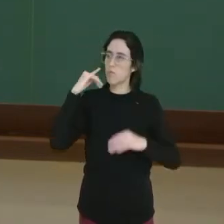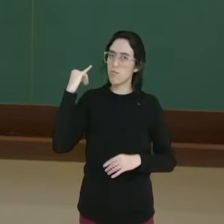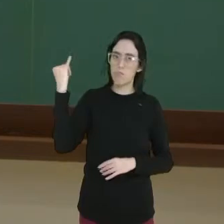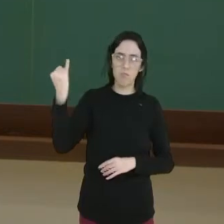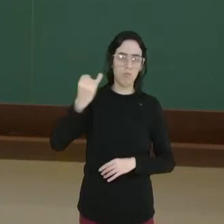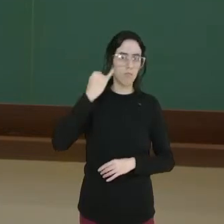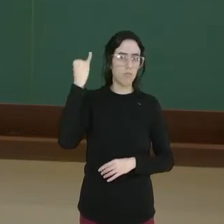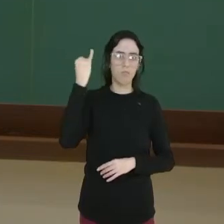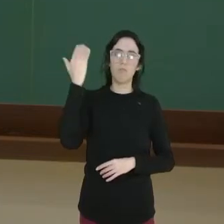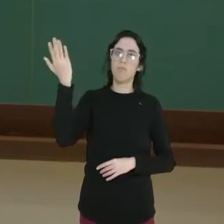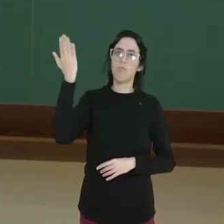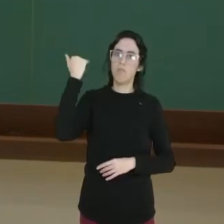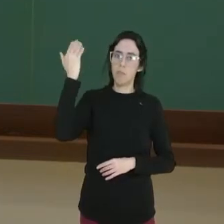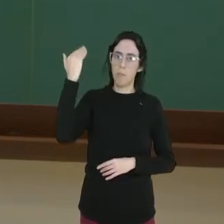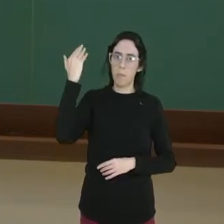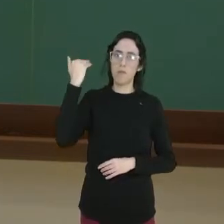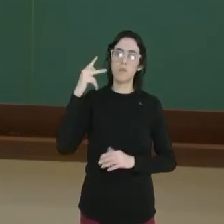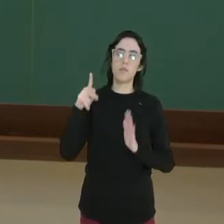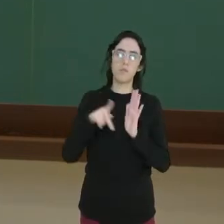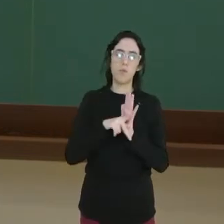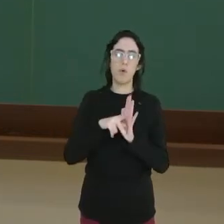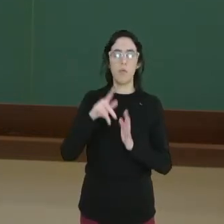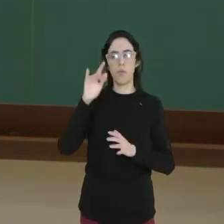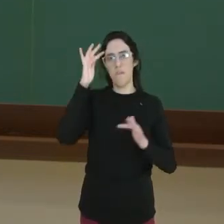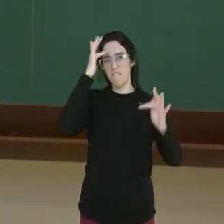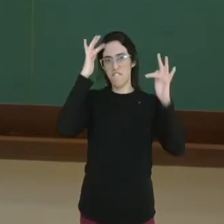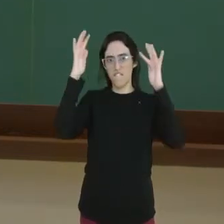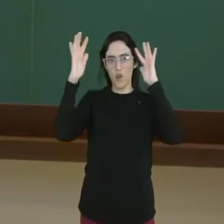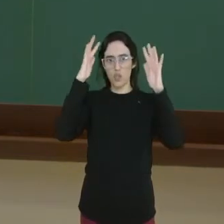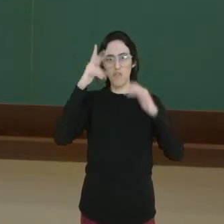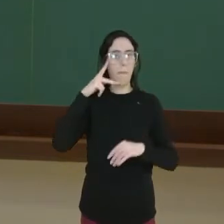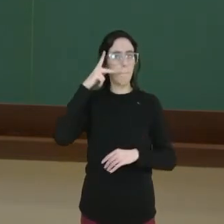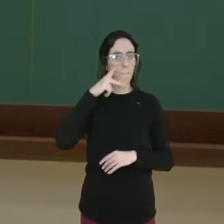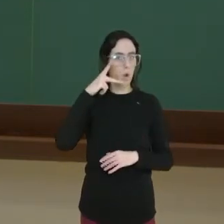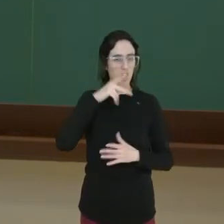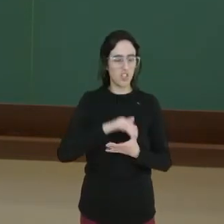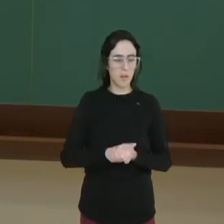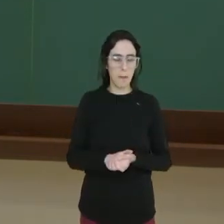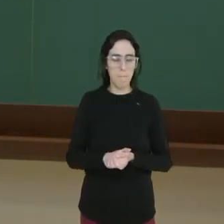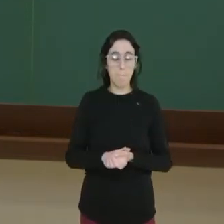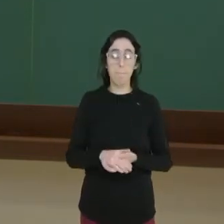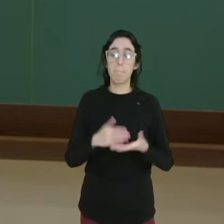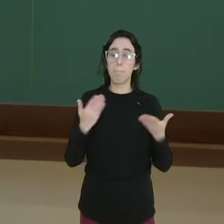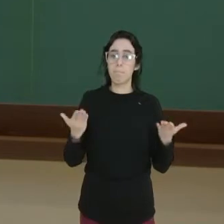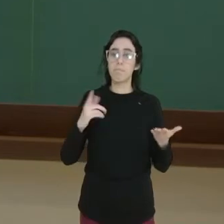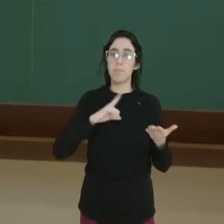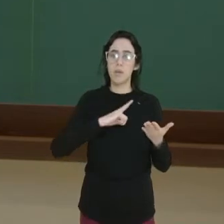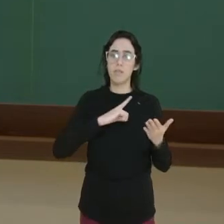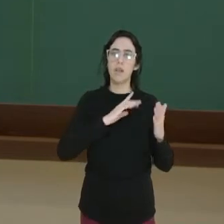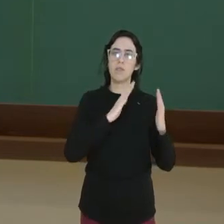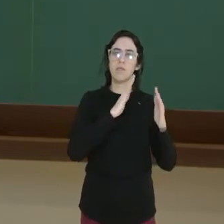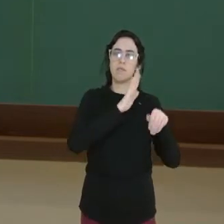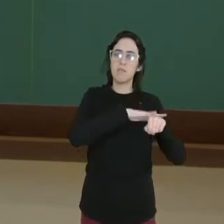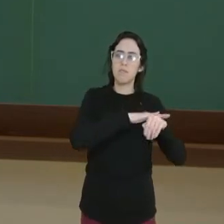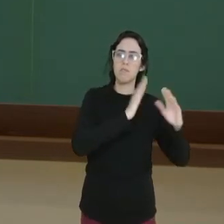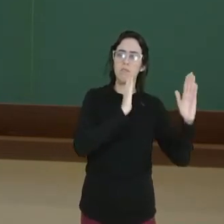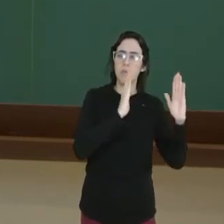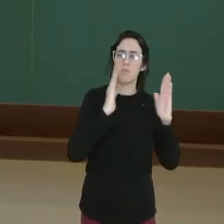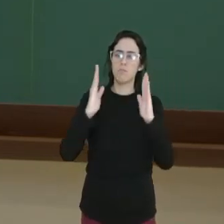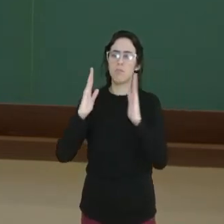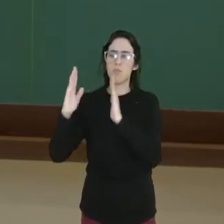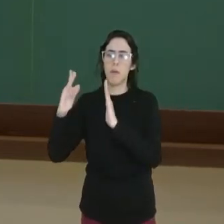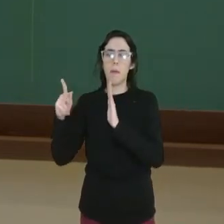significativo dentro da história da filosofia política. E, dentre as frases mais emblemáticas